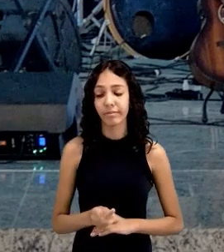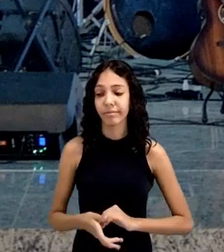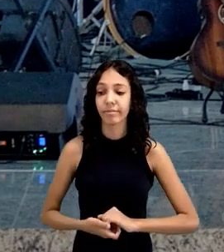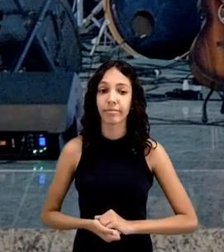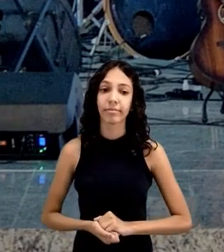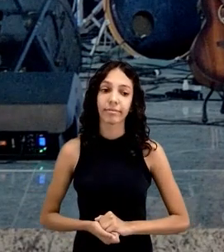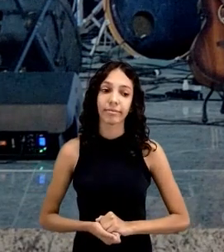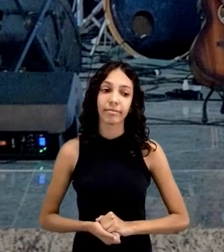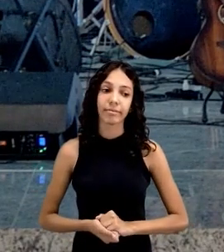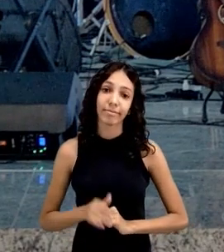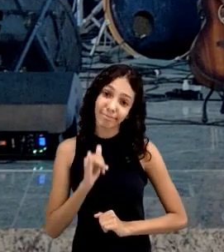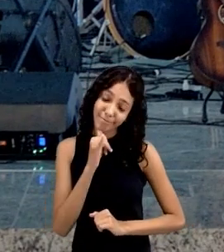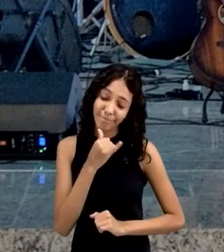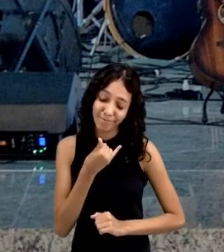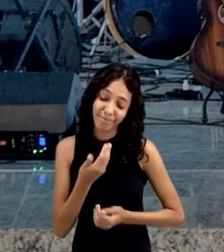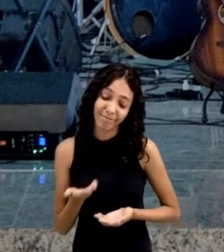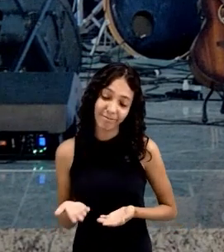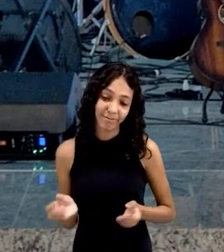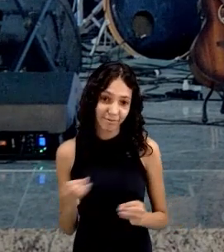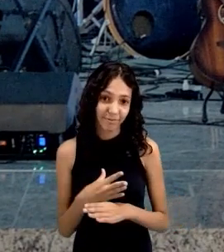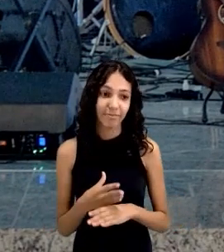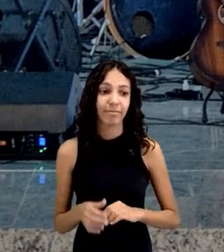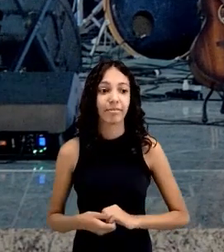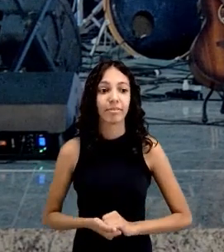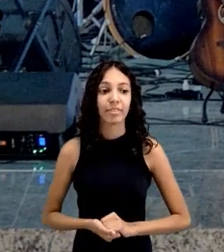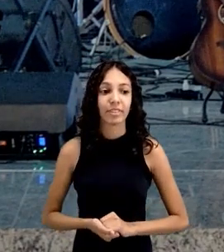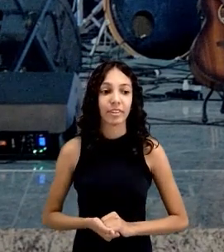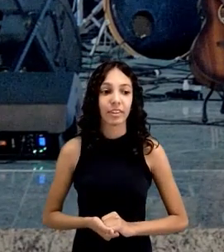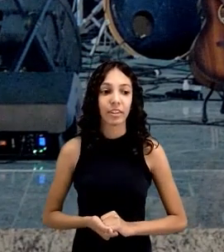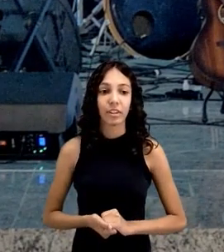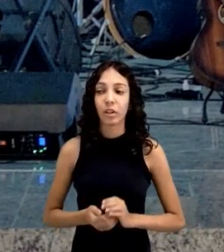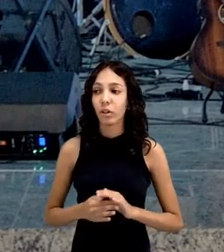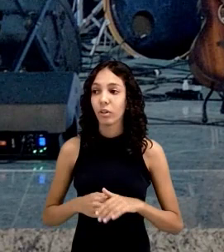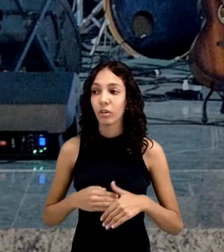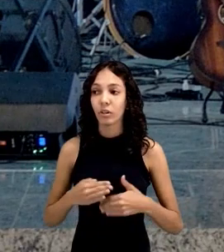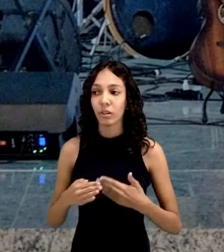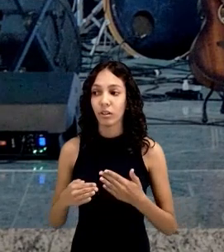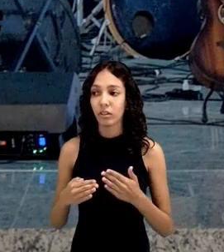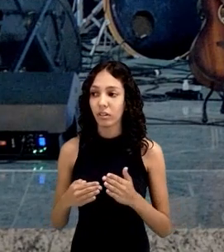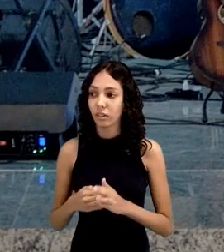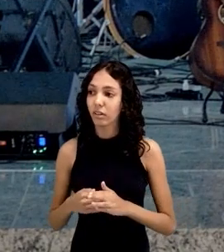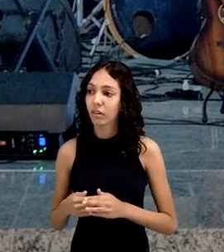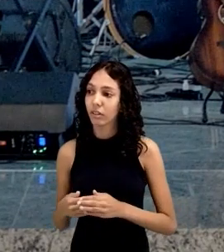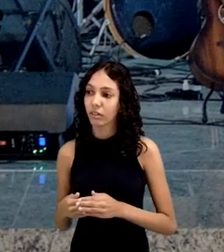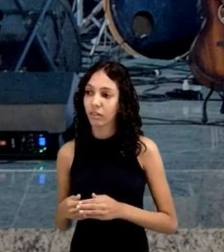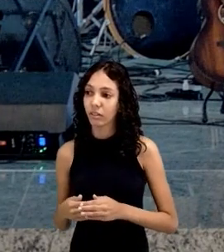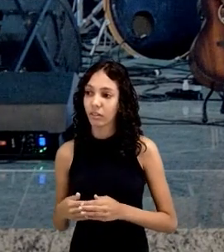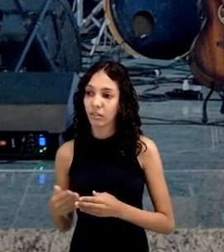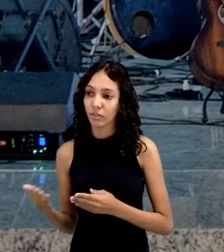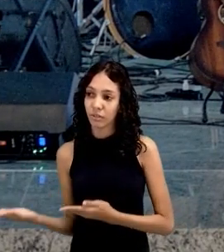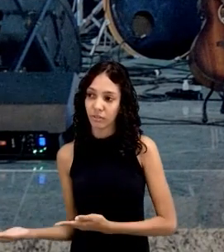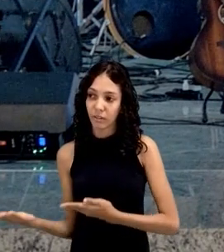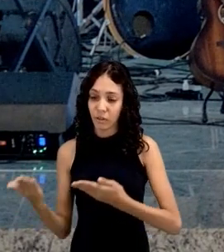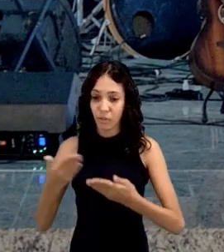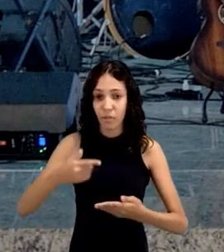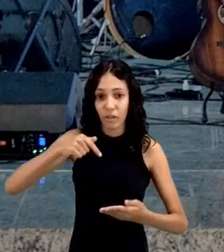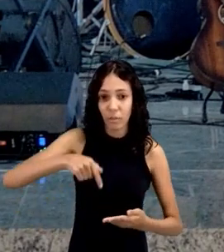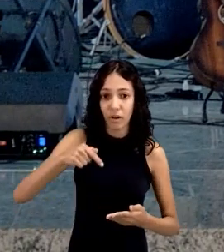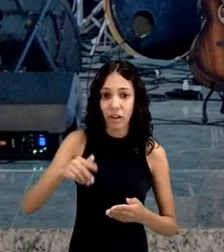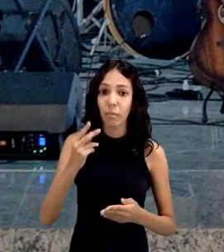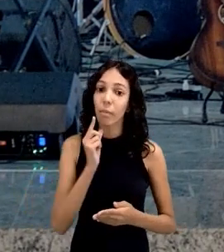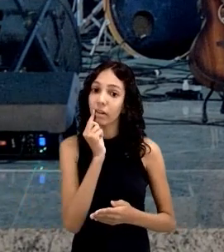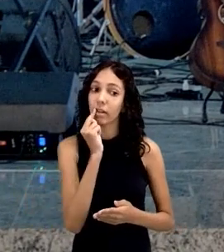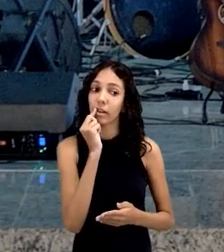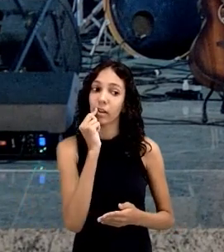vem para Maceió, para a nossa família é sempre motivo de muita alegria, sabe? Não é frase feita, não é demagogia. A gente aqui tem muita